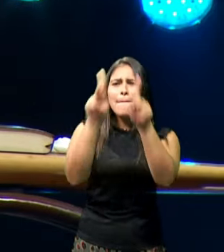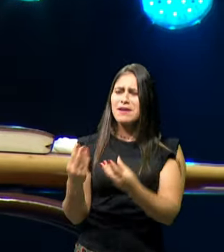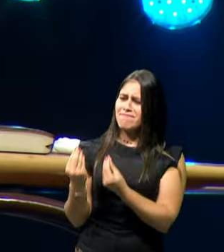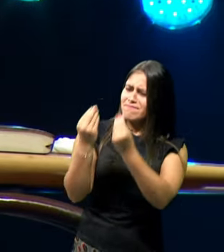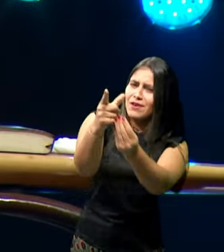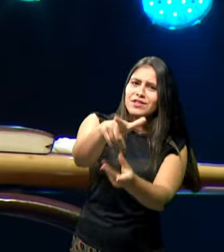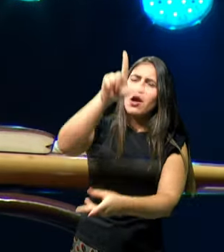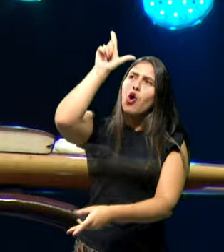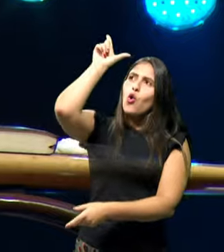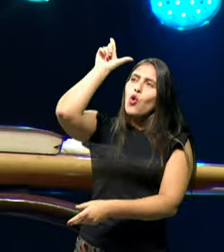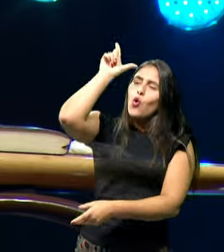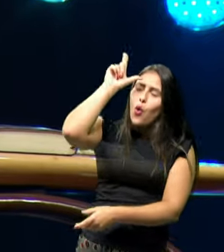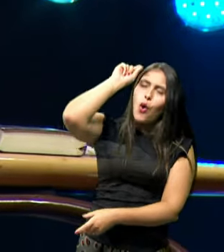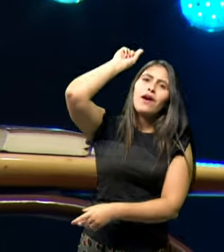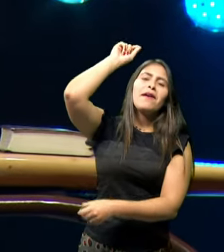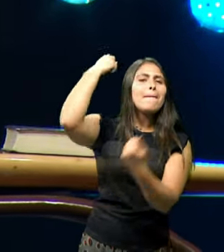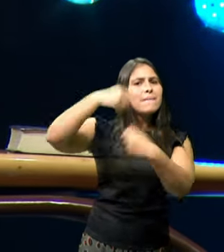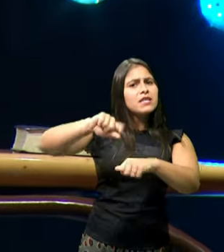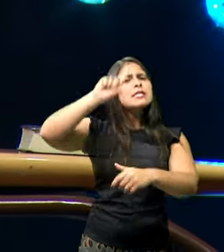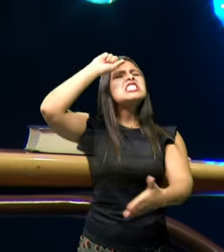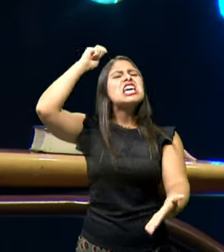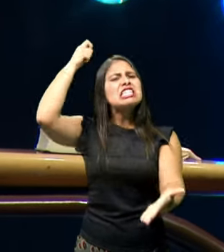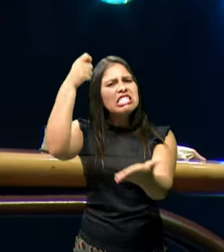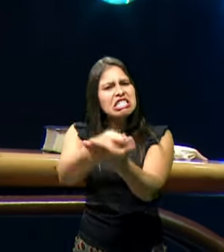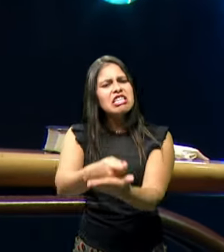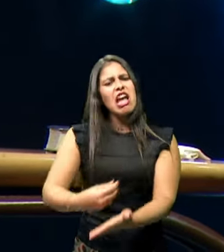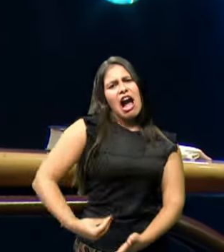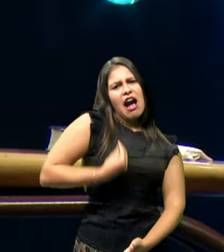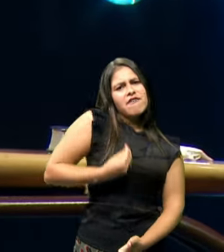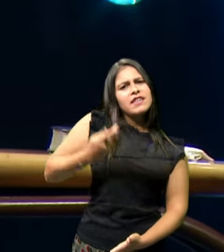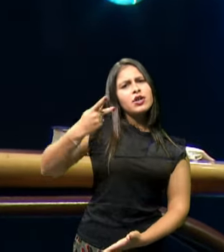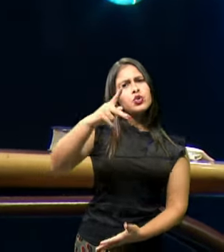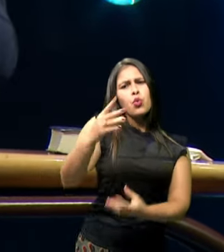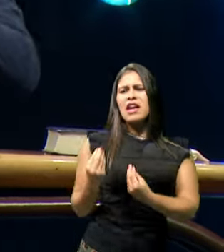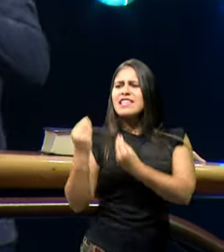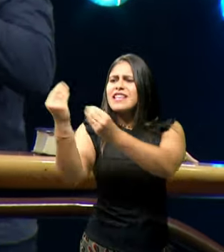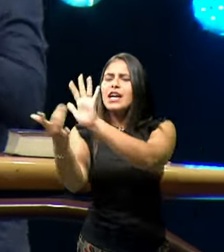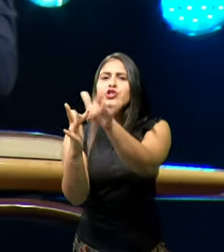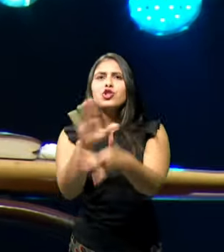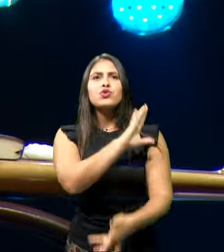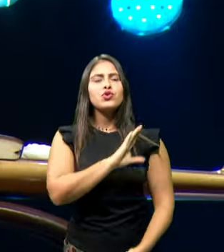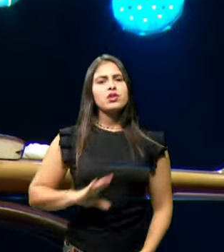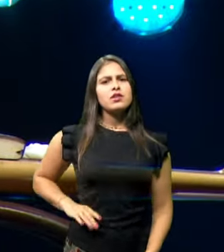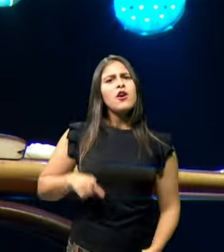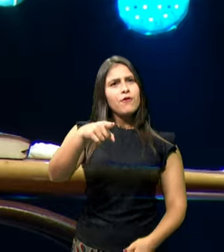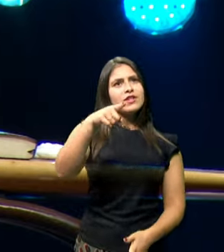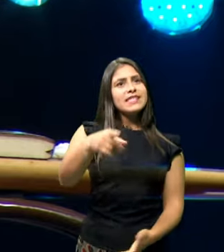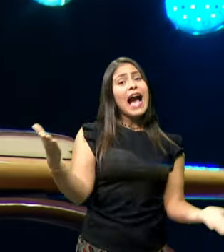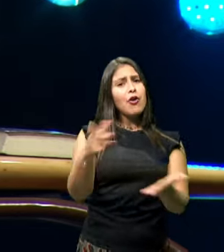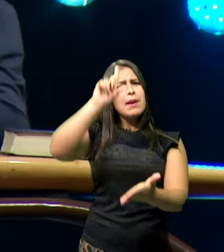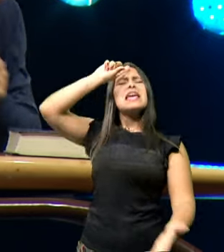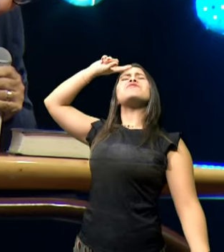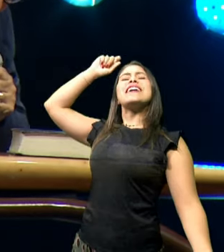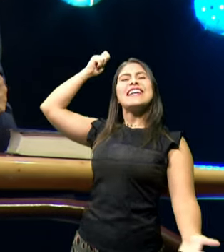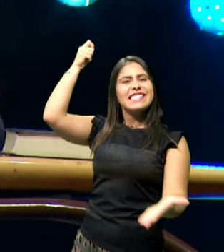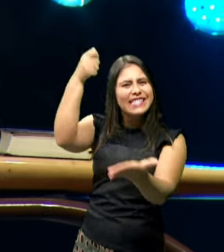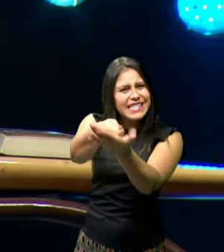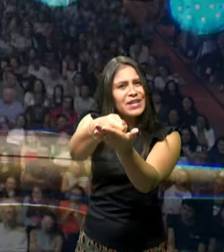você precisa. Decida entregar a sua vida a Cristo. Dá para falar aí com força? Vamos lá, vamos lá.